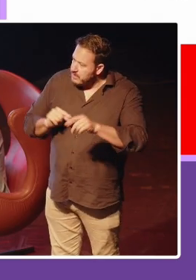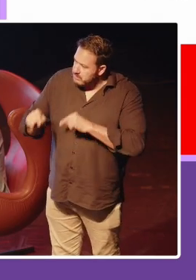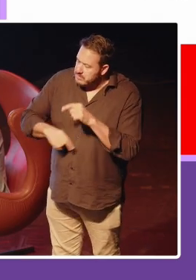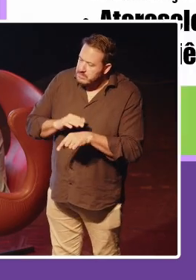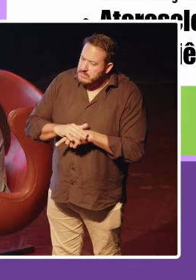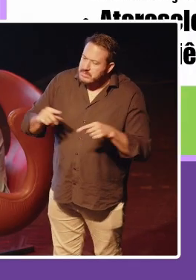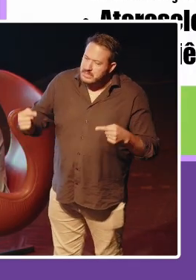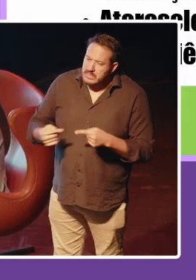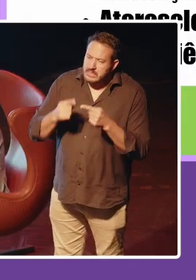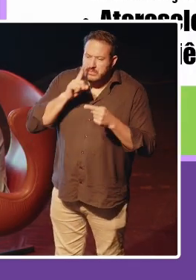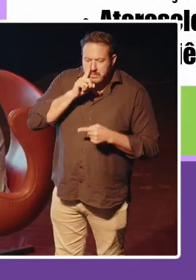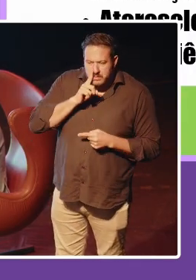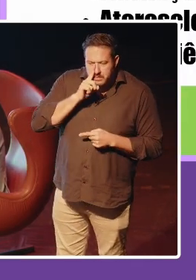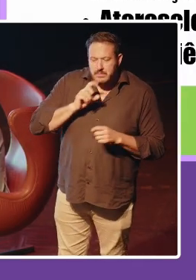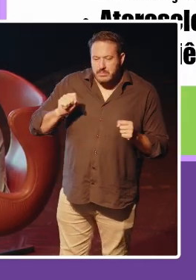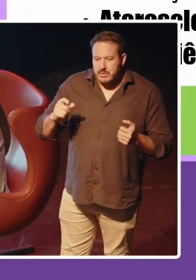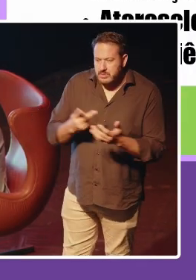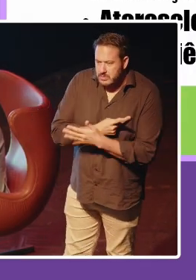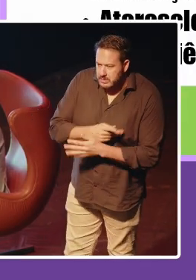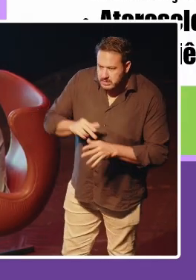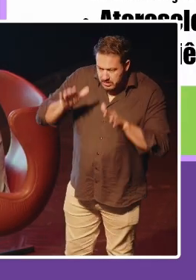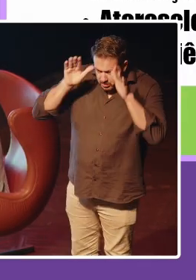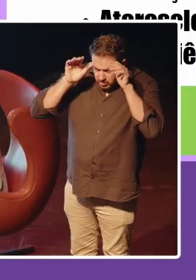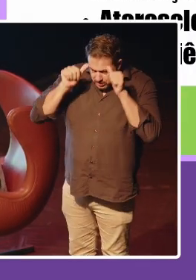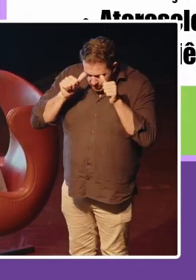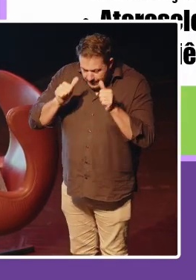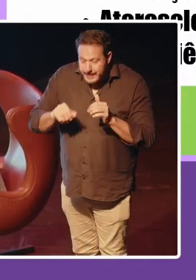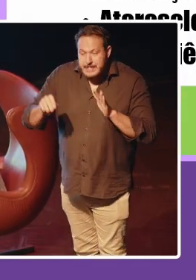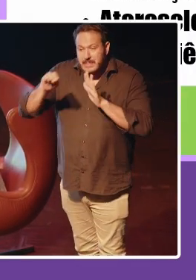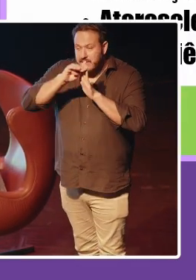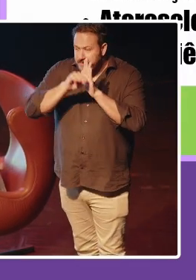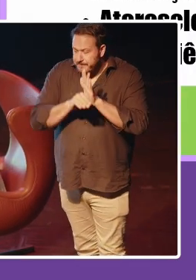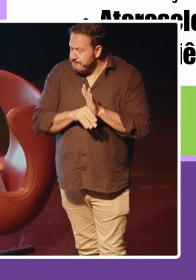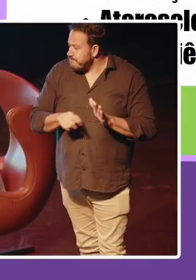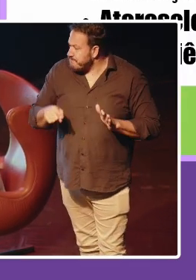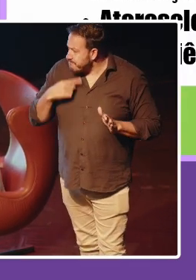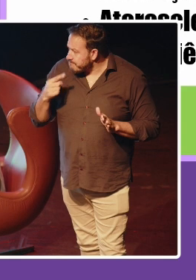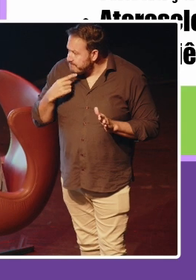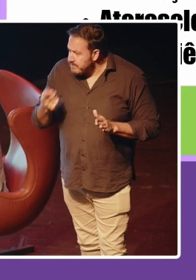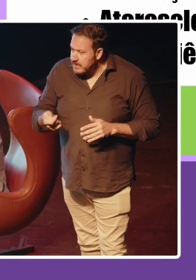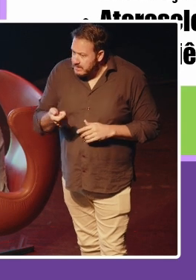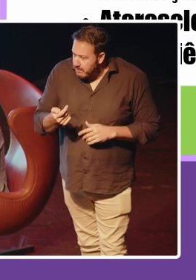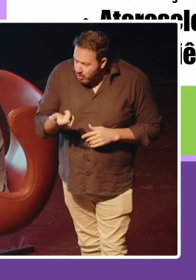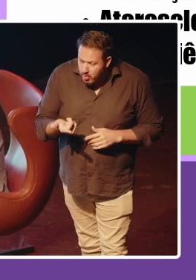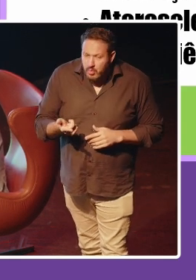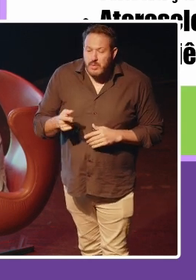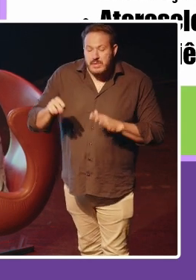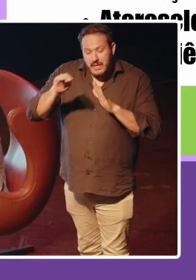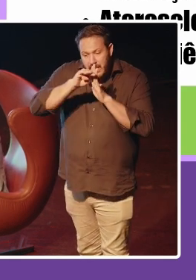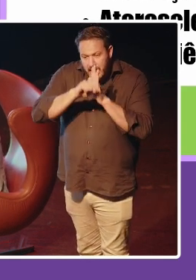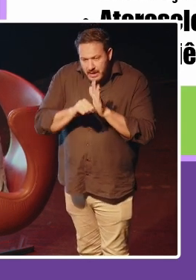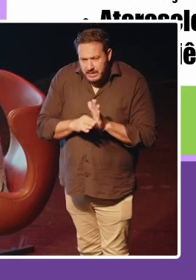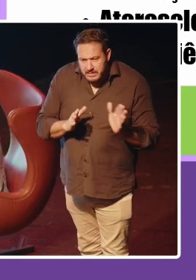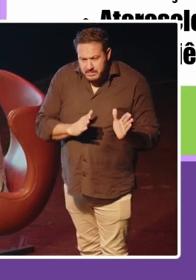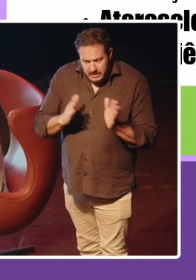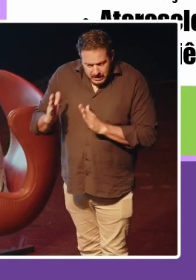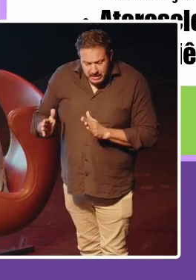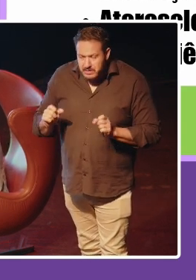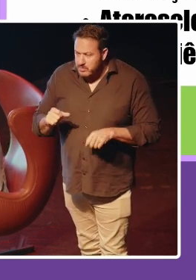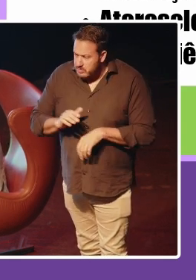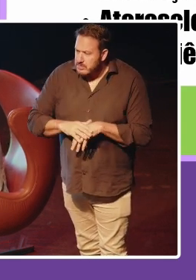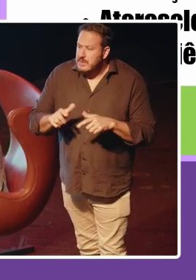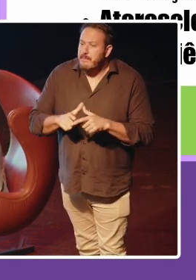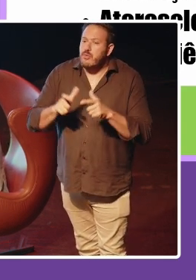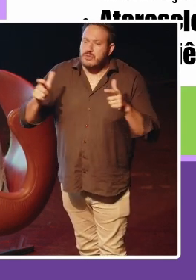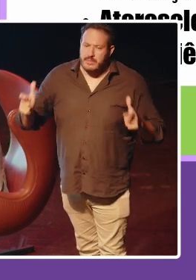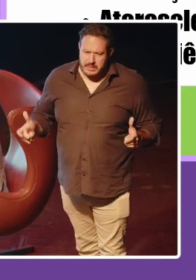risco genético para a doença de Alzheimer. Se a lista de fatores não modificáveis é pequena, a lista de fatores modificáveis é muito